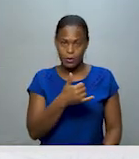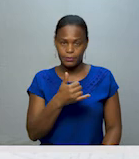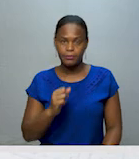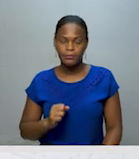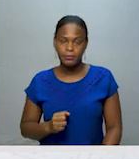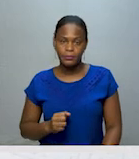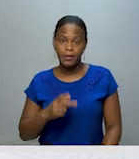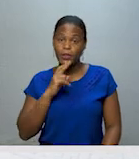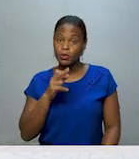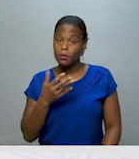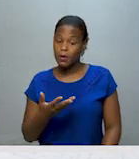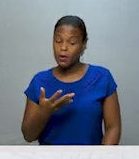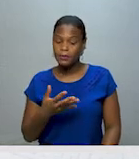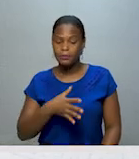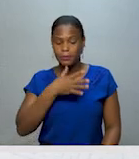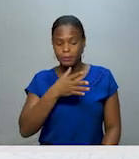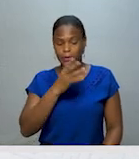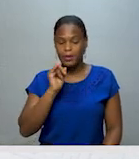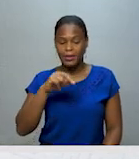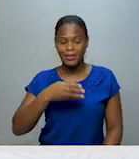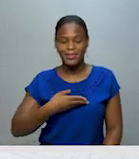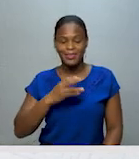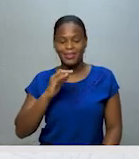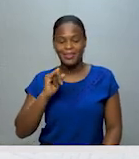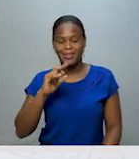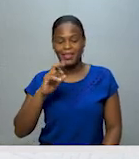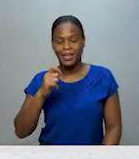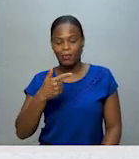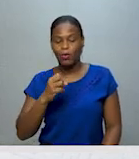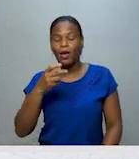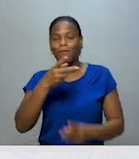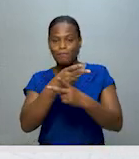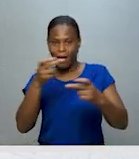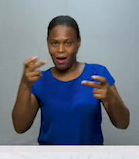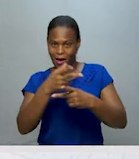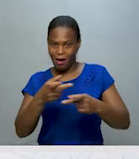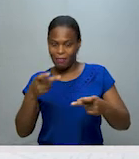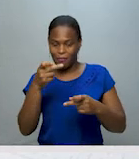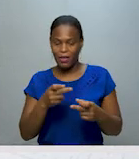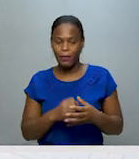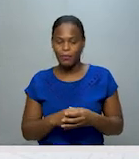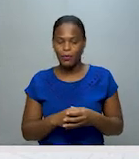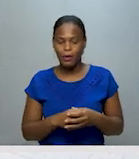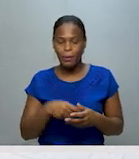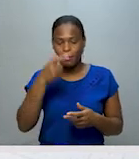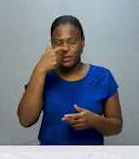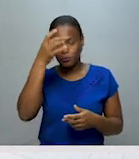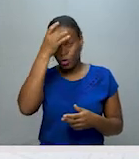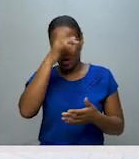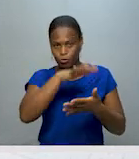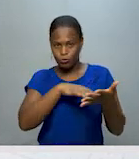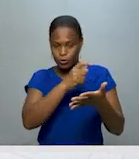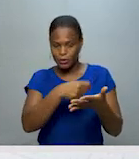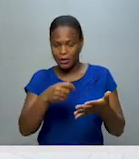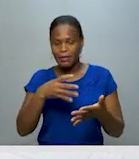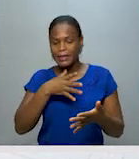número 2, portanto, no discurso indireto, seria: o cronista disse